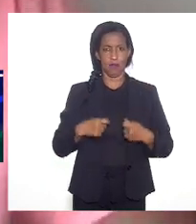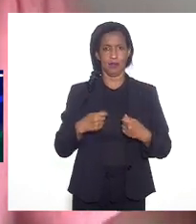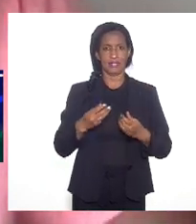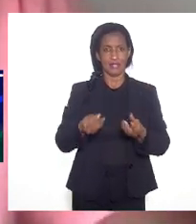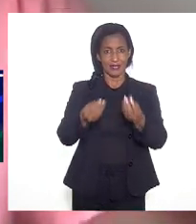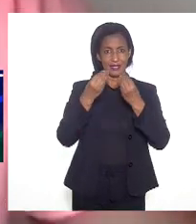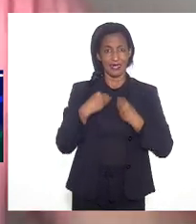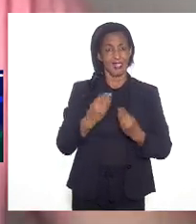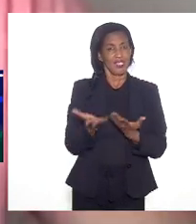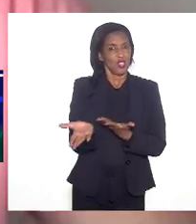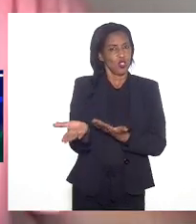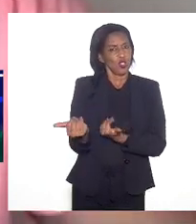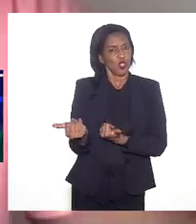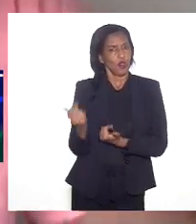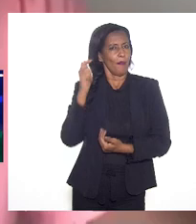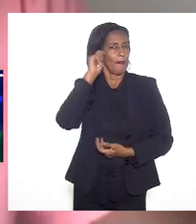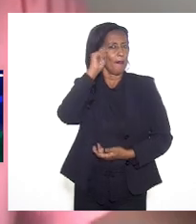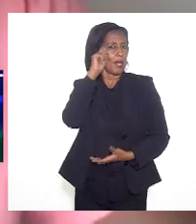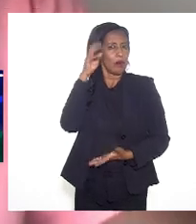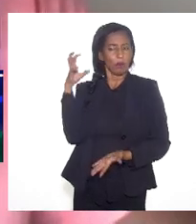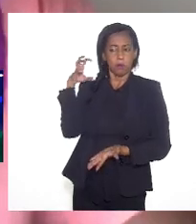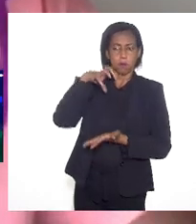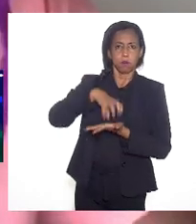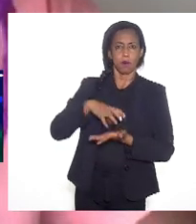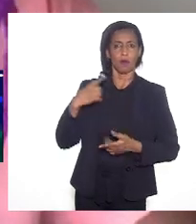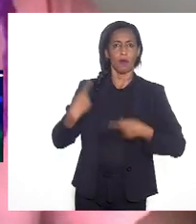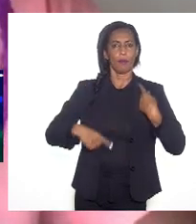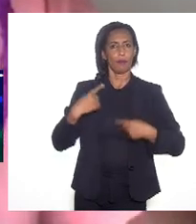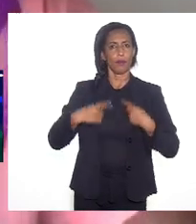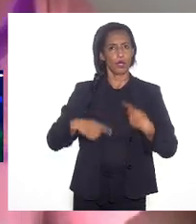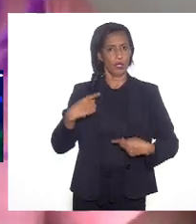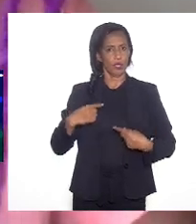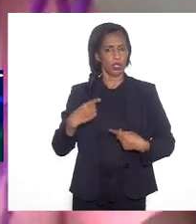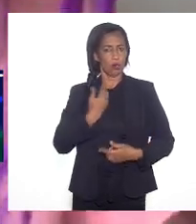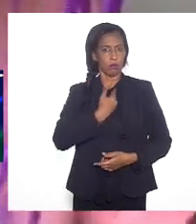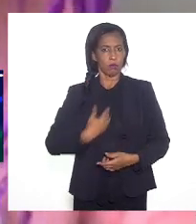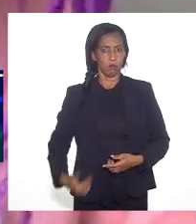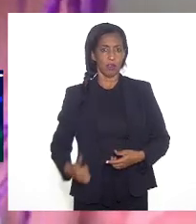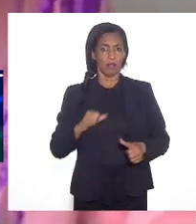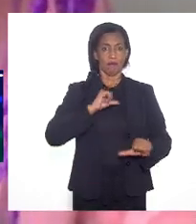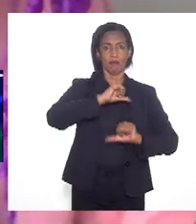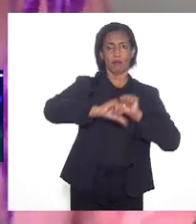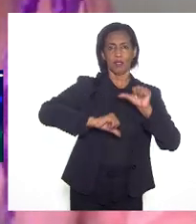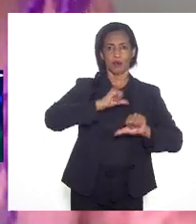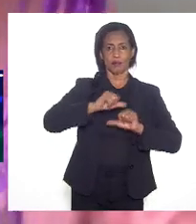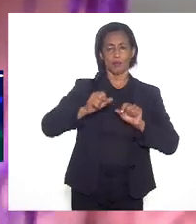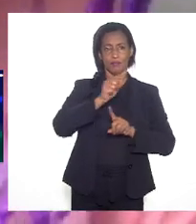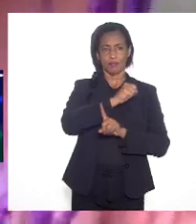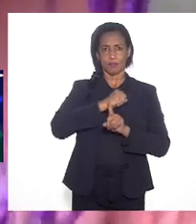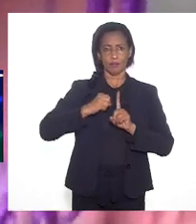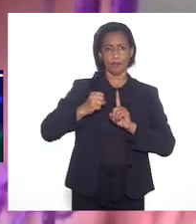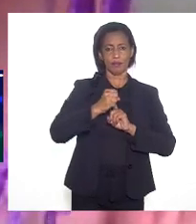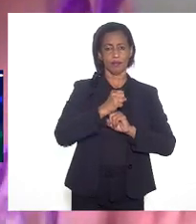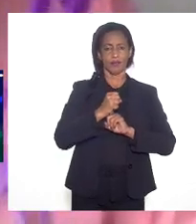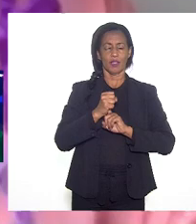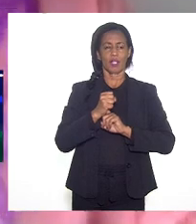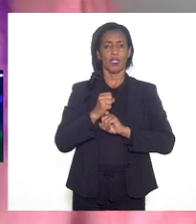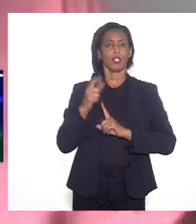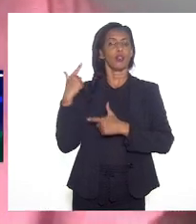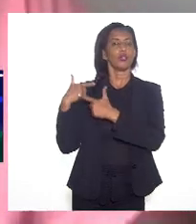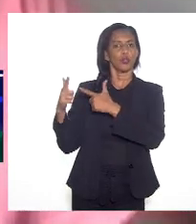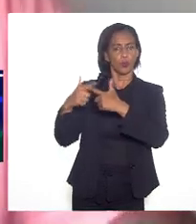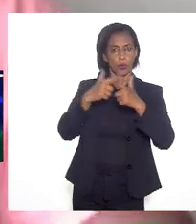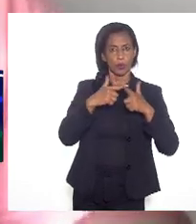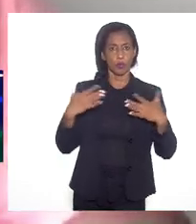trazer a nossa juventude preta para o centro da política pública, para o centro das transformações sociais e da resolução dos problemas que